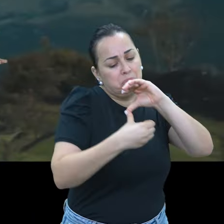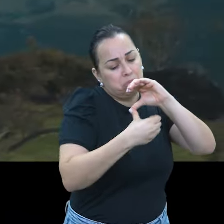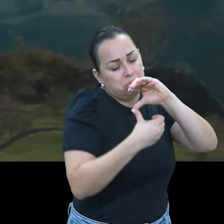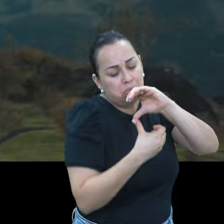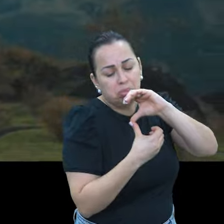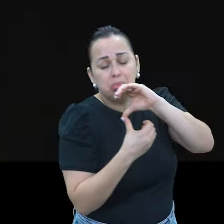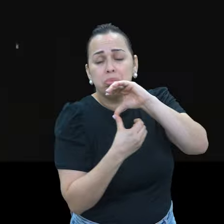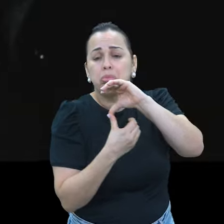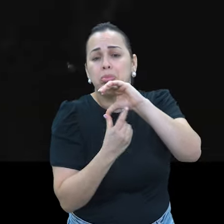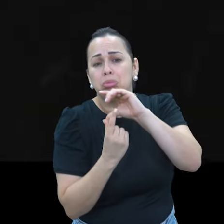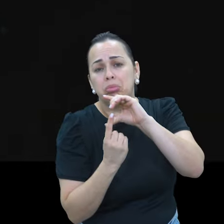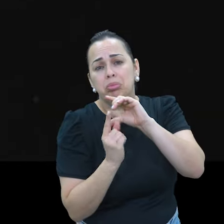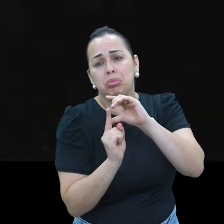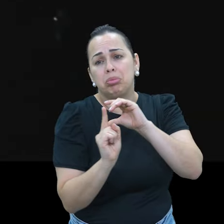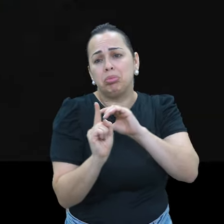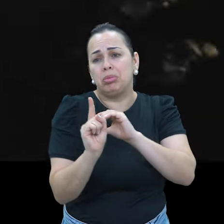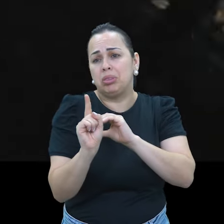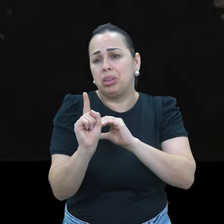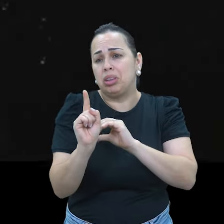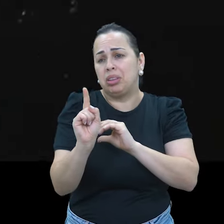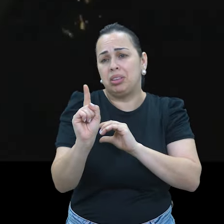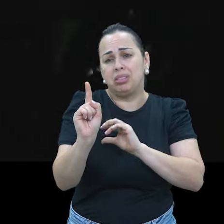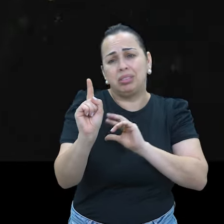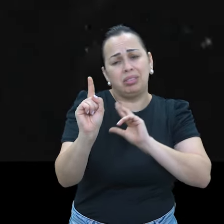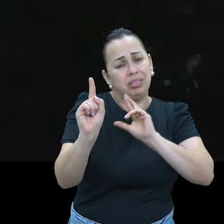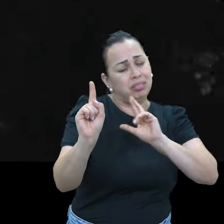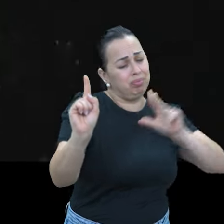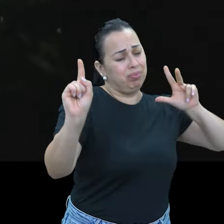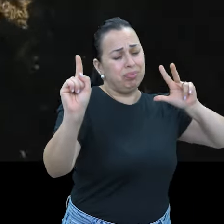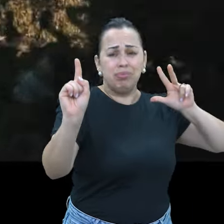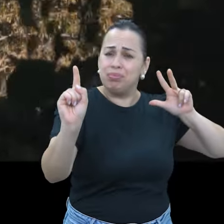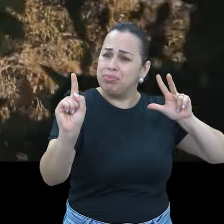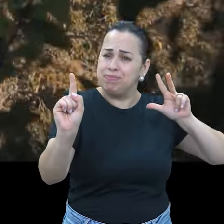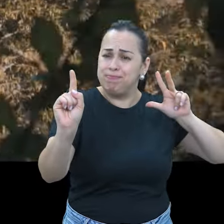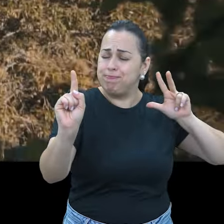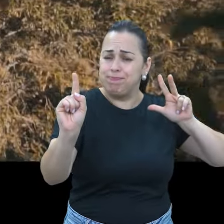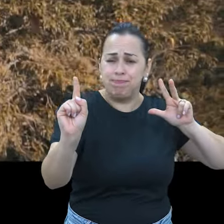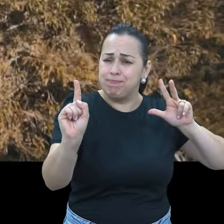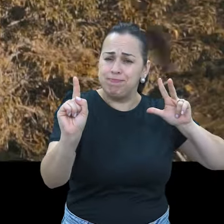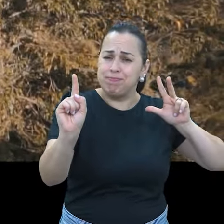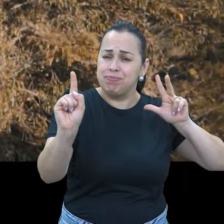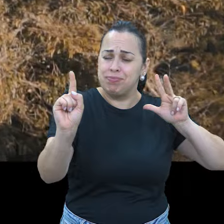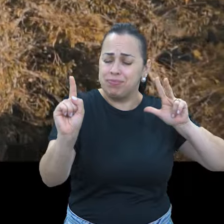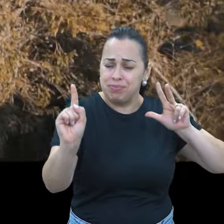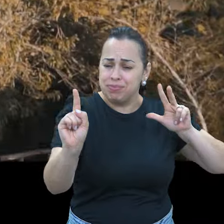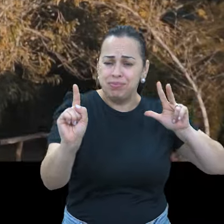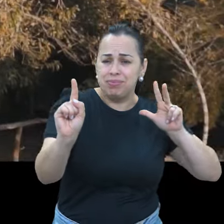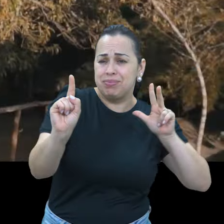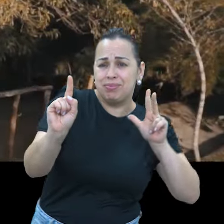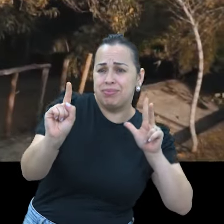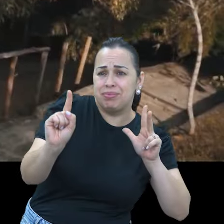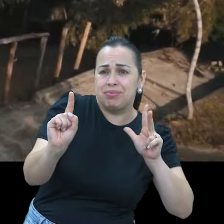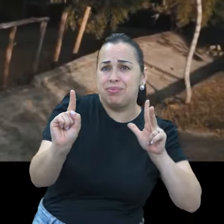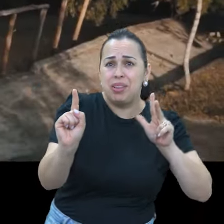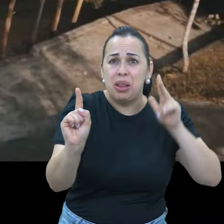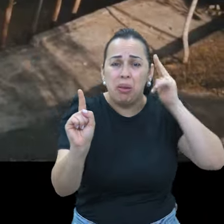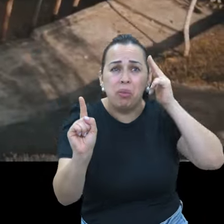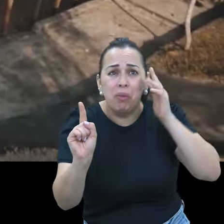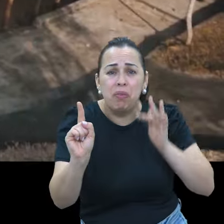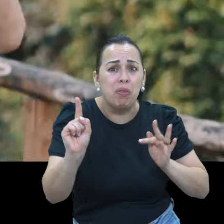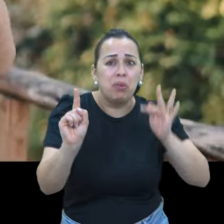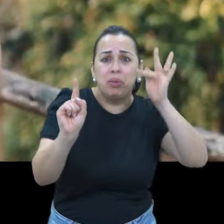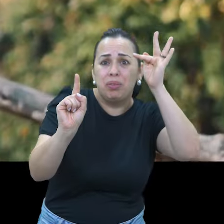uns tempos pra cá te sinto tão diferente. Parece não pensar nos planos da